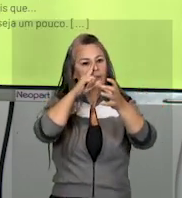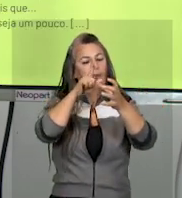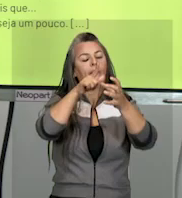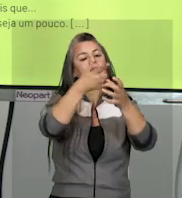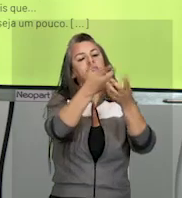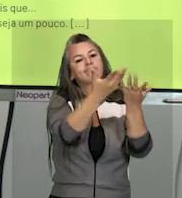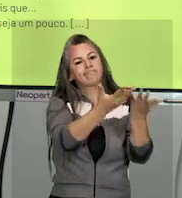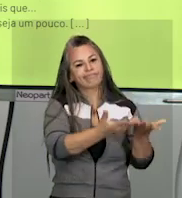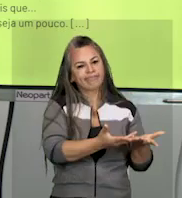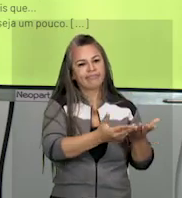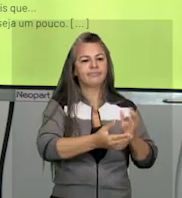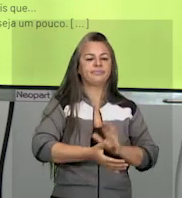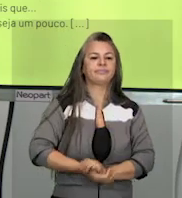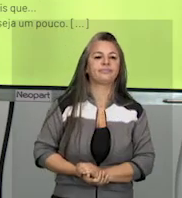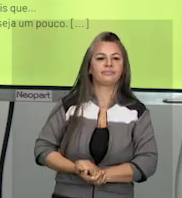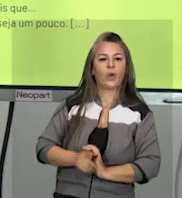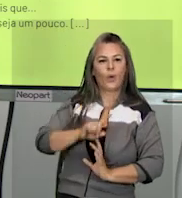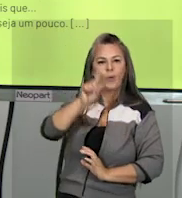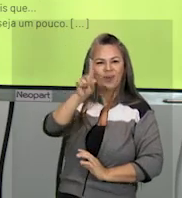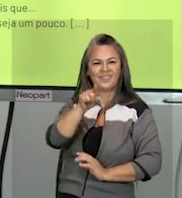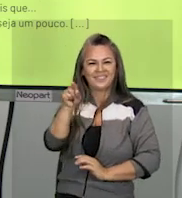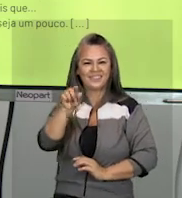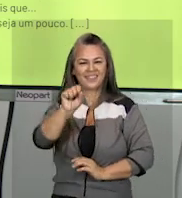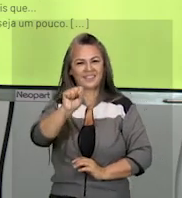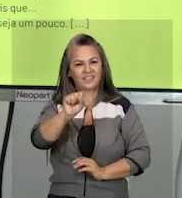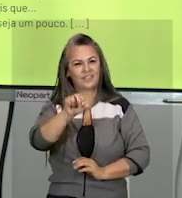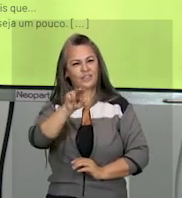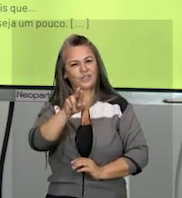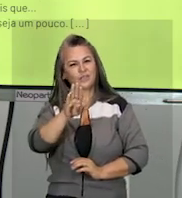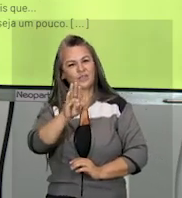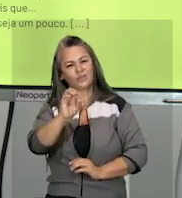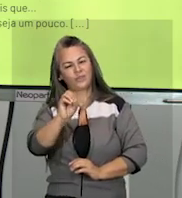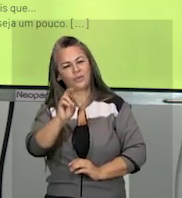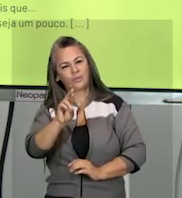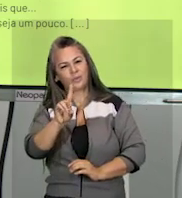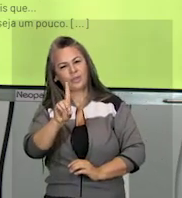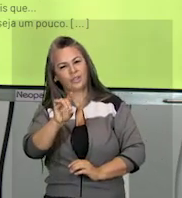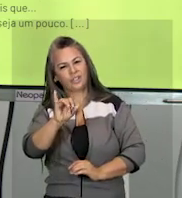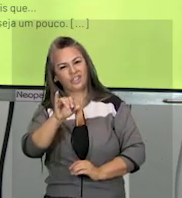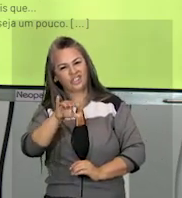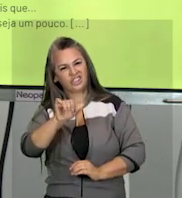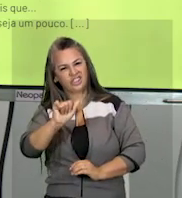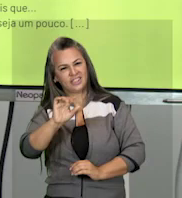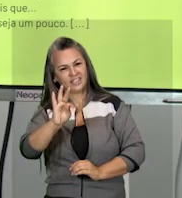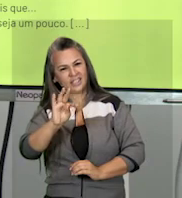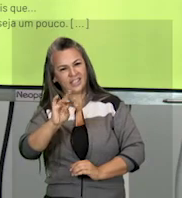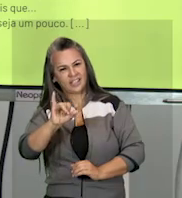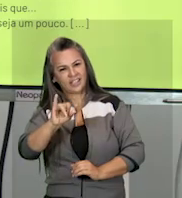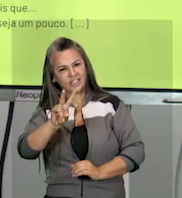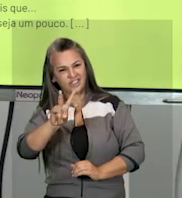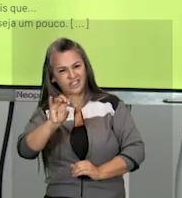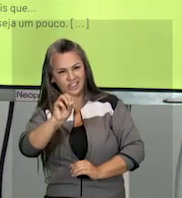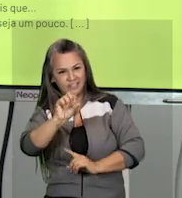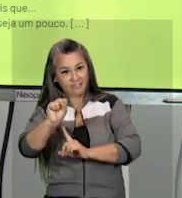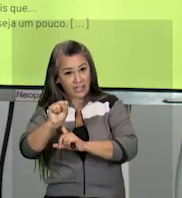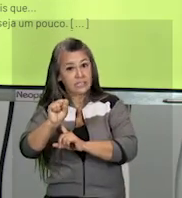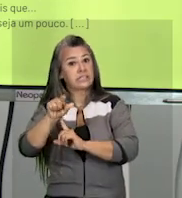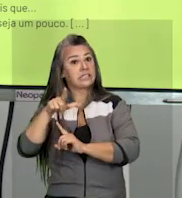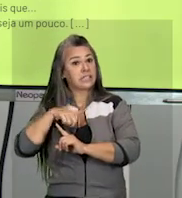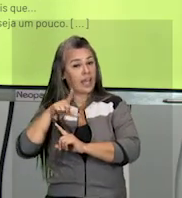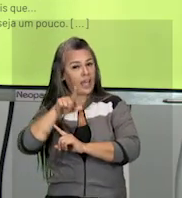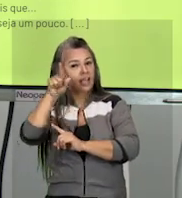As conjunções subordinativas. Nós vimos orações coordenadas e subordinadas. Então, para cada tipo de oração, um tipo